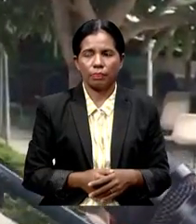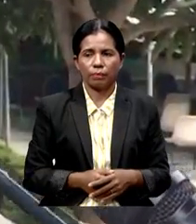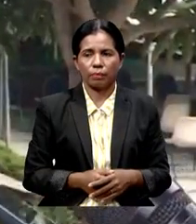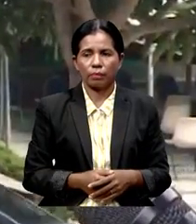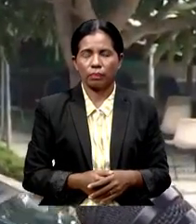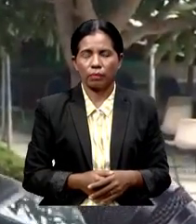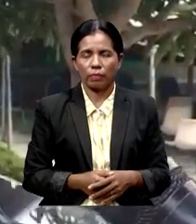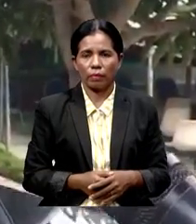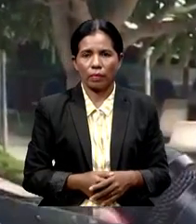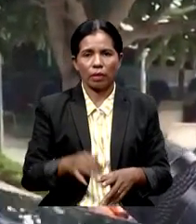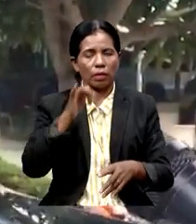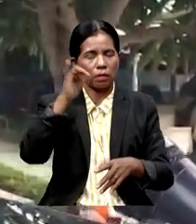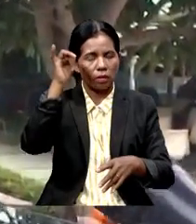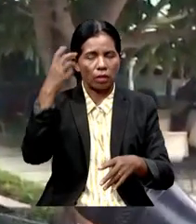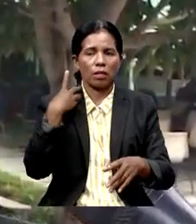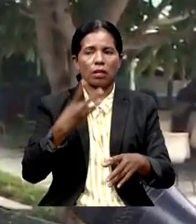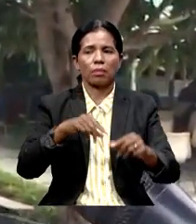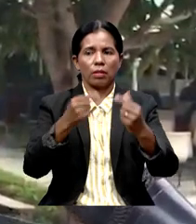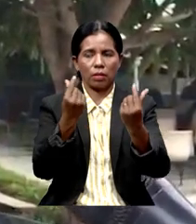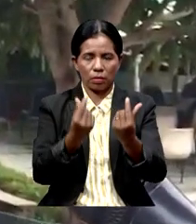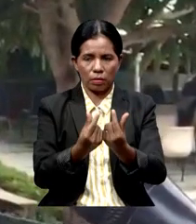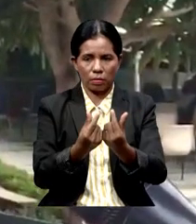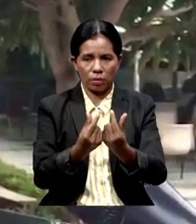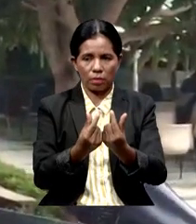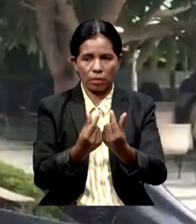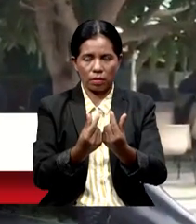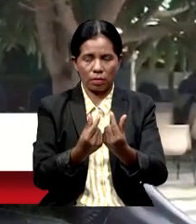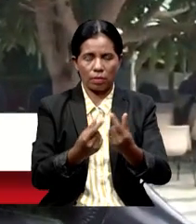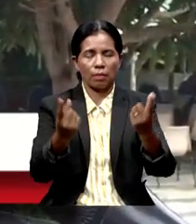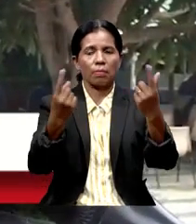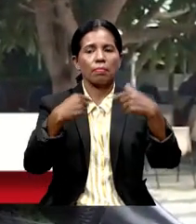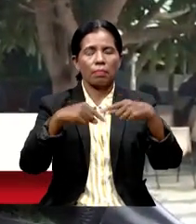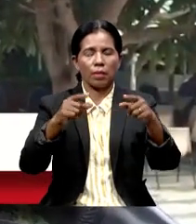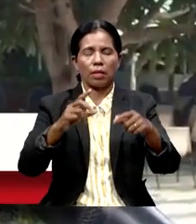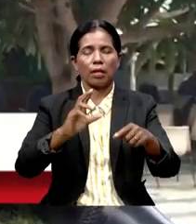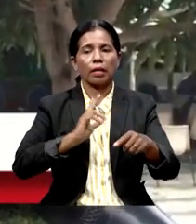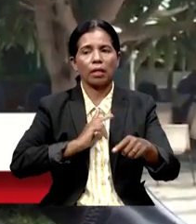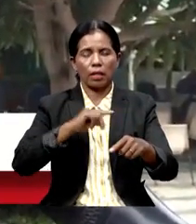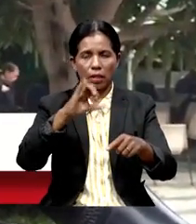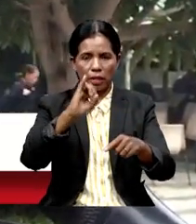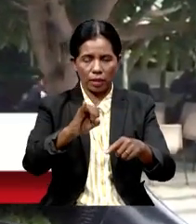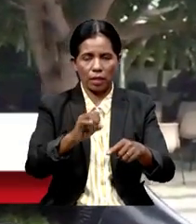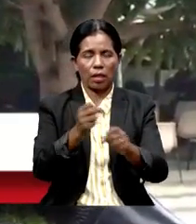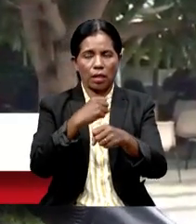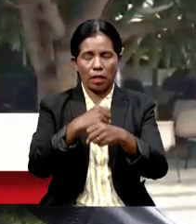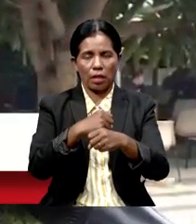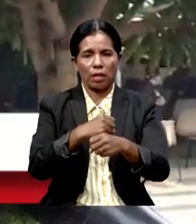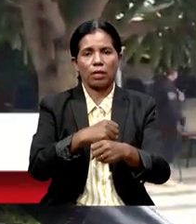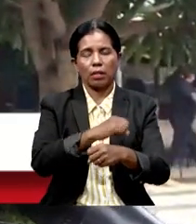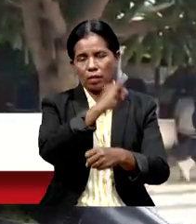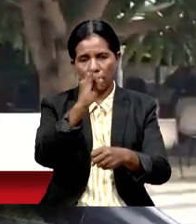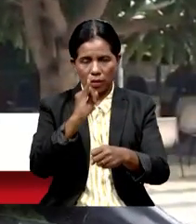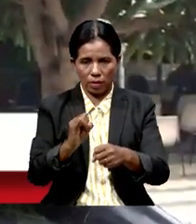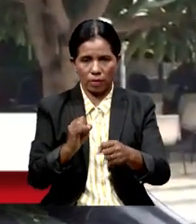Mahupai rua amine equipa ba kilikai halu verifikasang sida kala apo